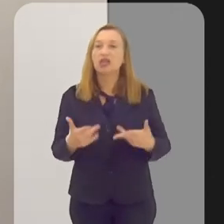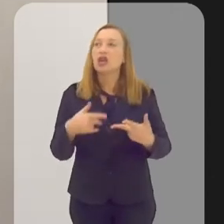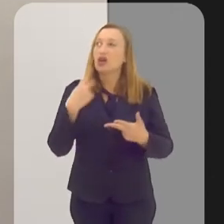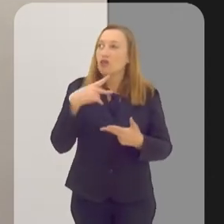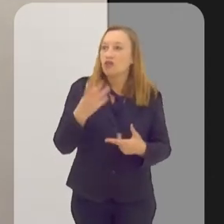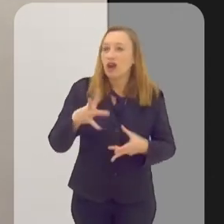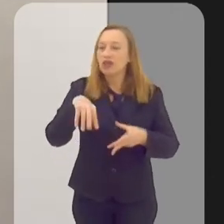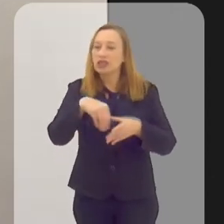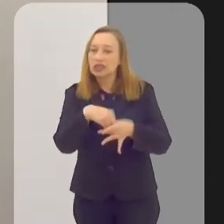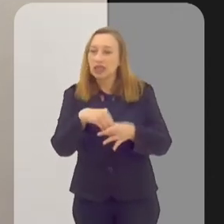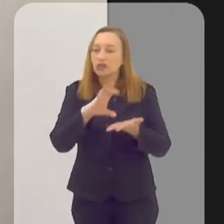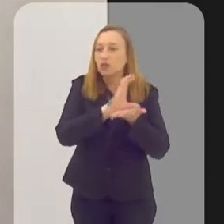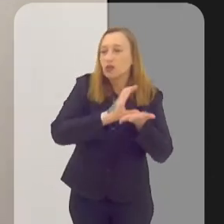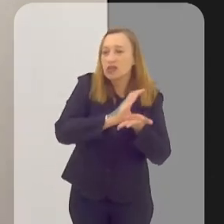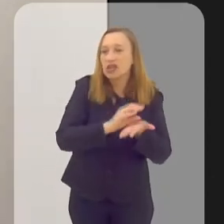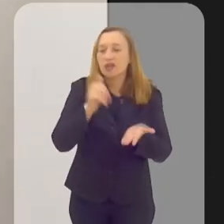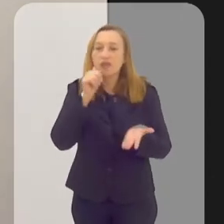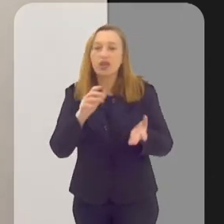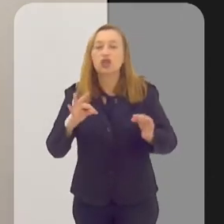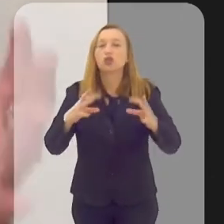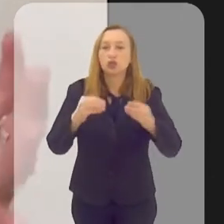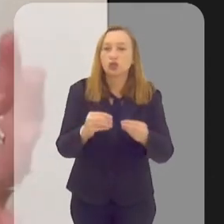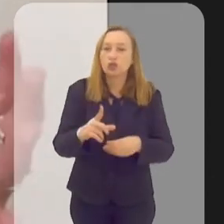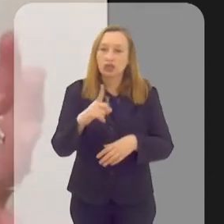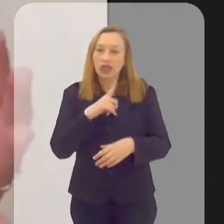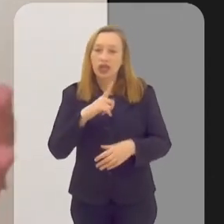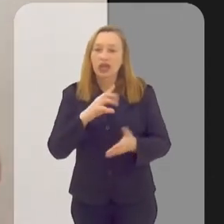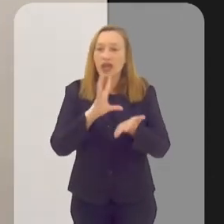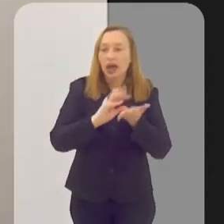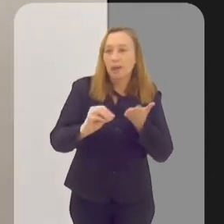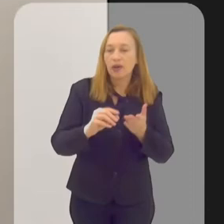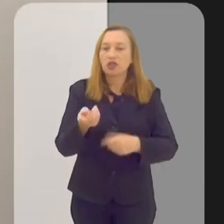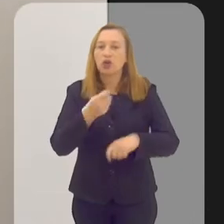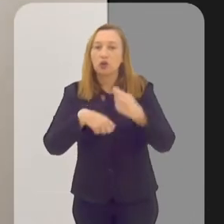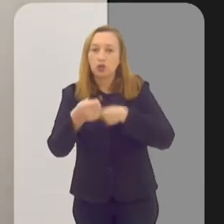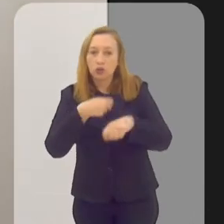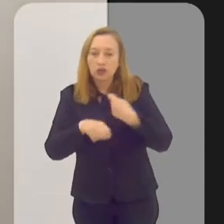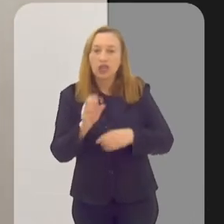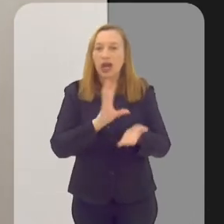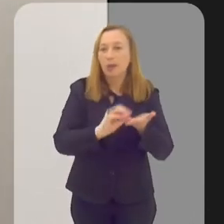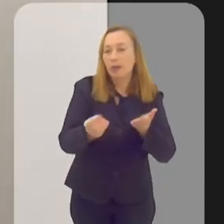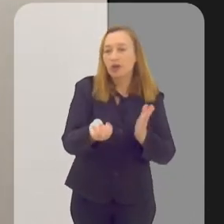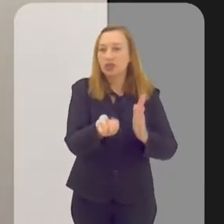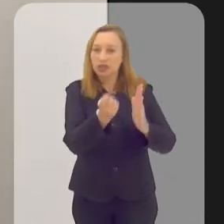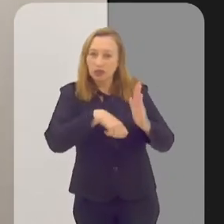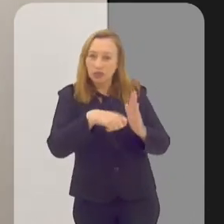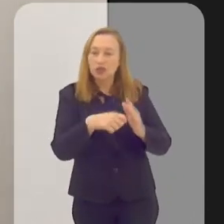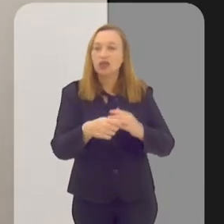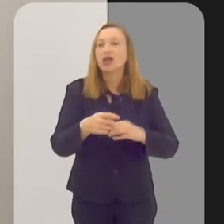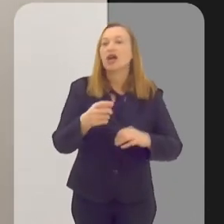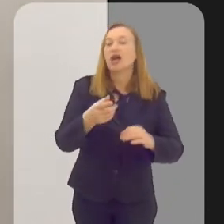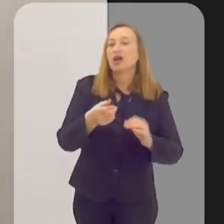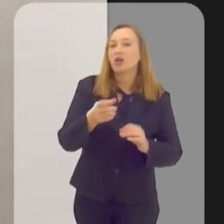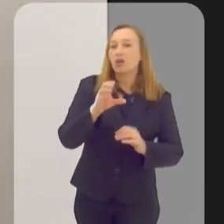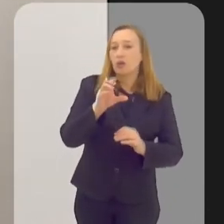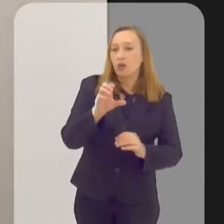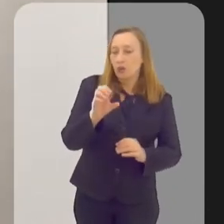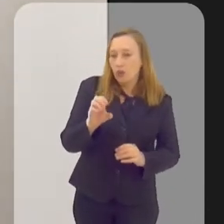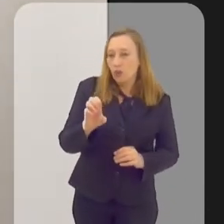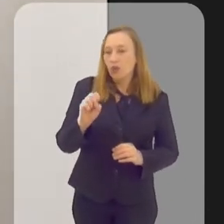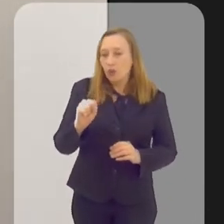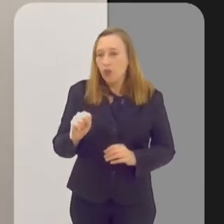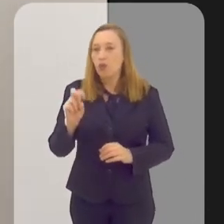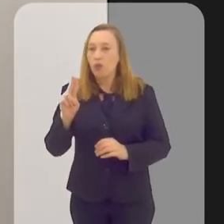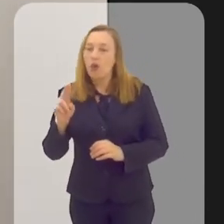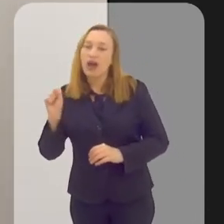casa. Porque, assim, eu digo que dentro do Conselho de Mulheres cabe tudo. Cabe a pauta econômica, cabe a pauta tributária, cabe o